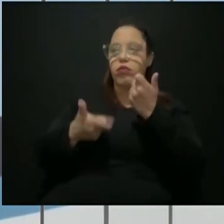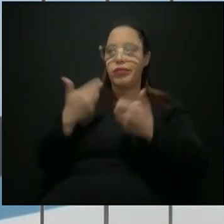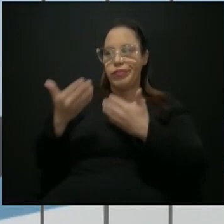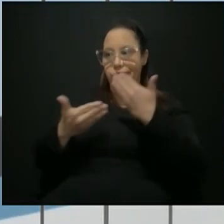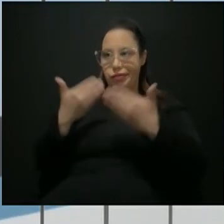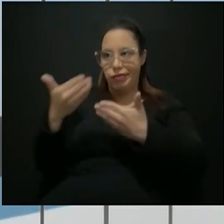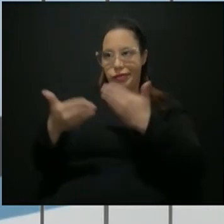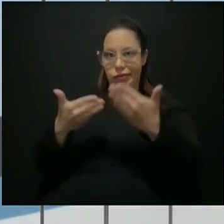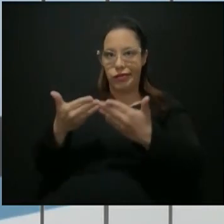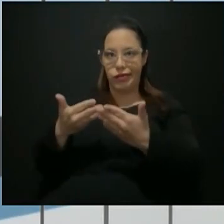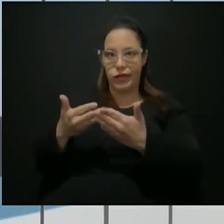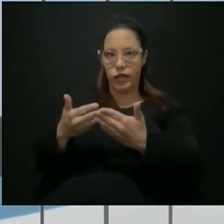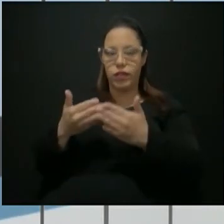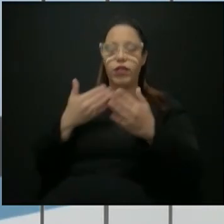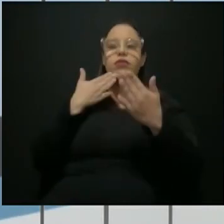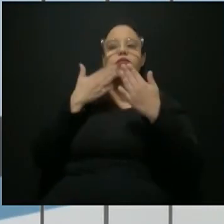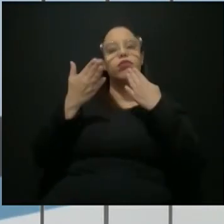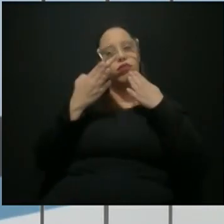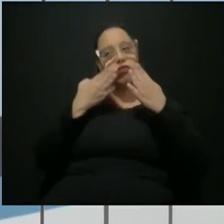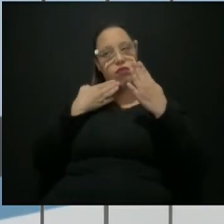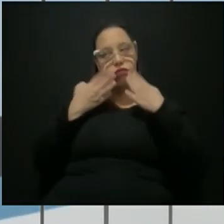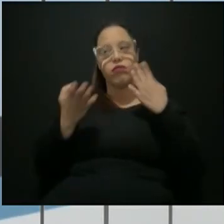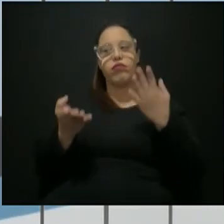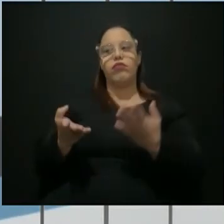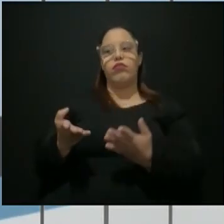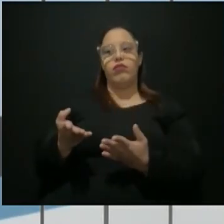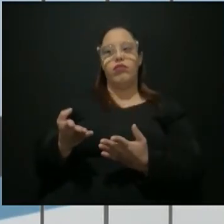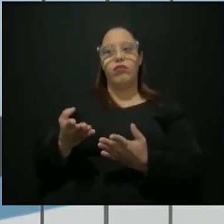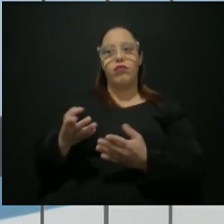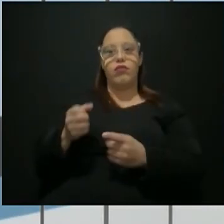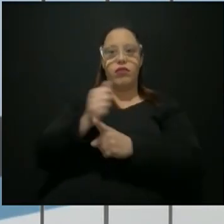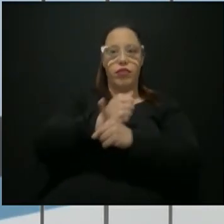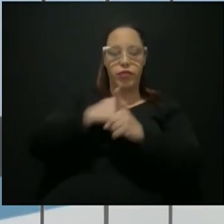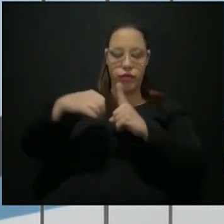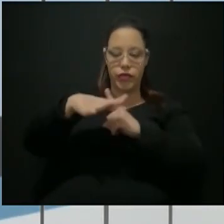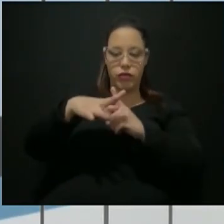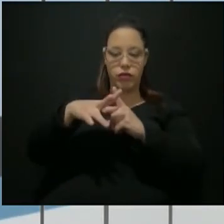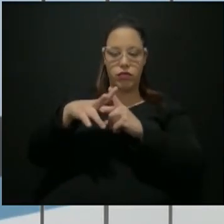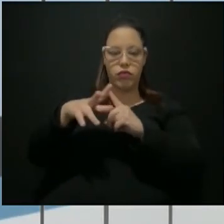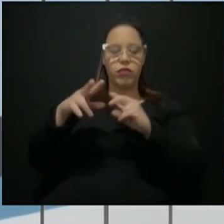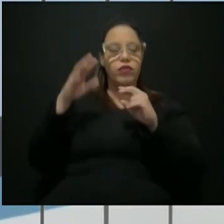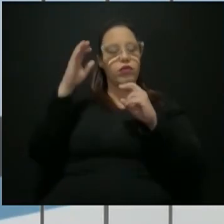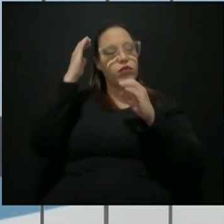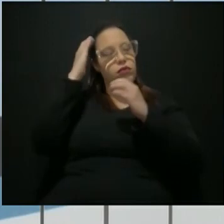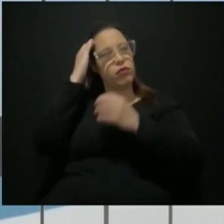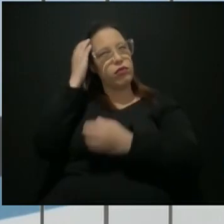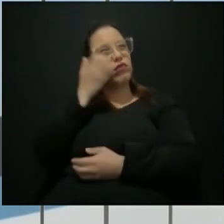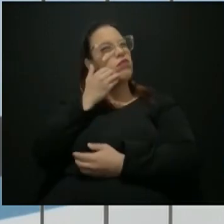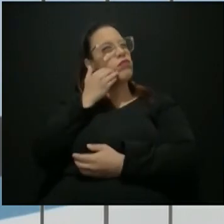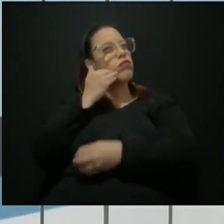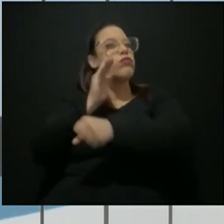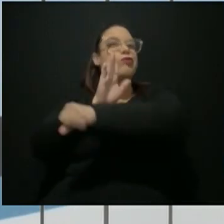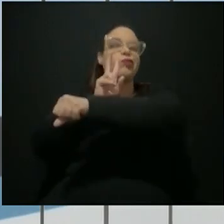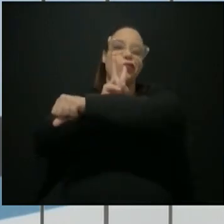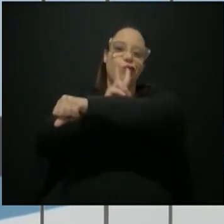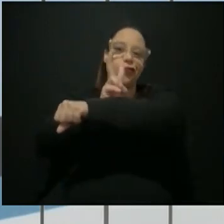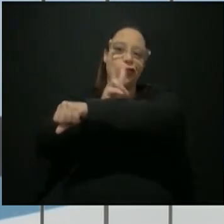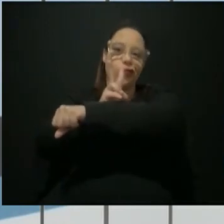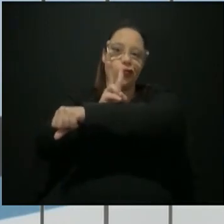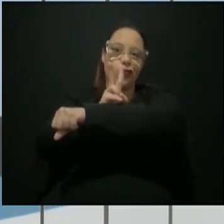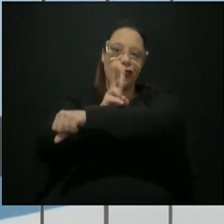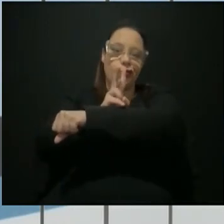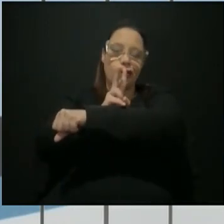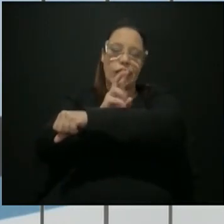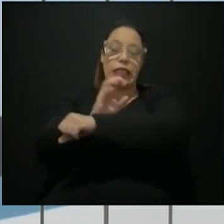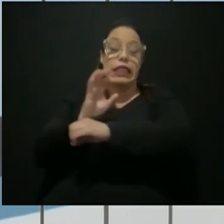esse debate também. A gente tem uma sociedade que precisa refletir sobre o cuidado. E aí a gente tem uma questão de gênero bastante sensível, né?